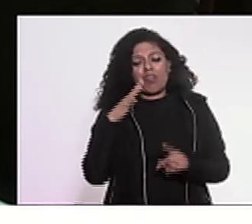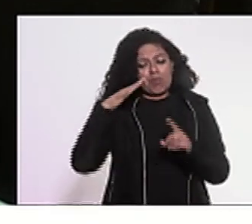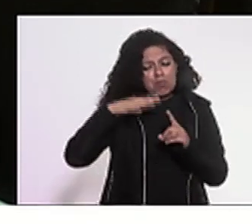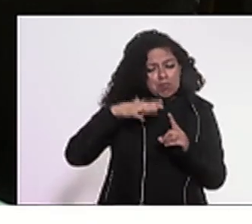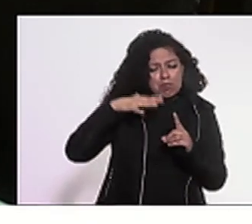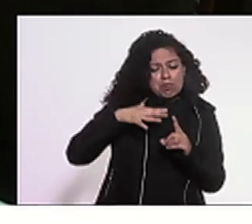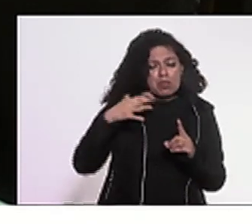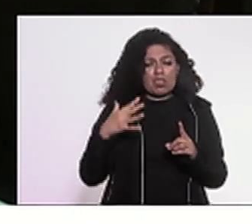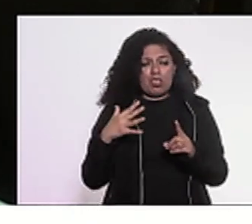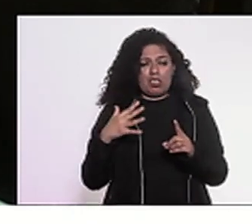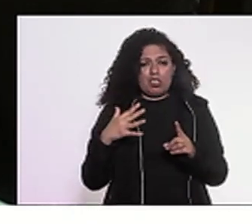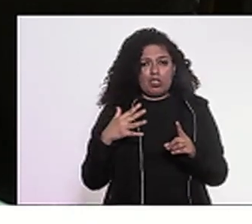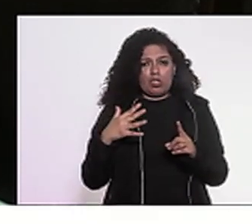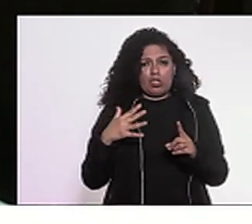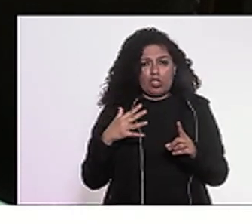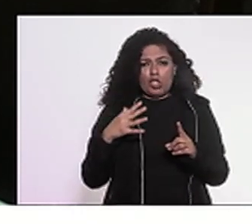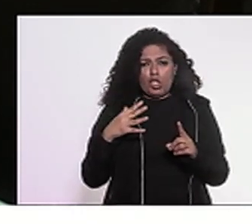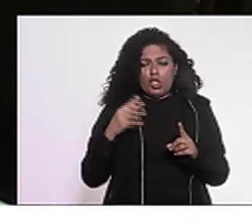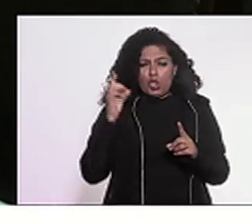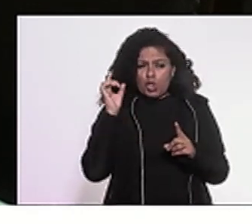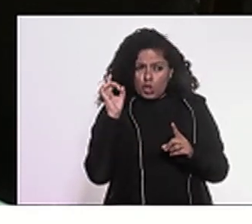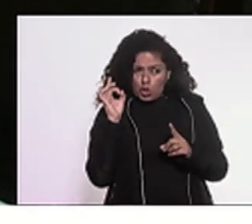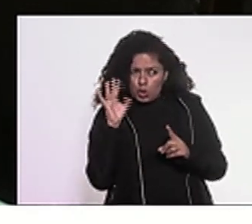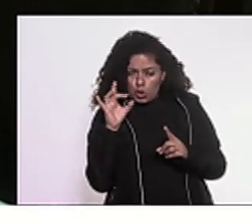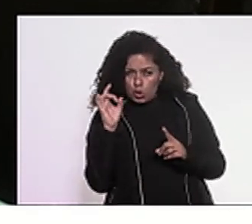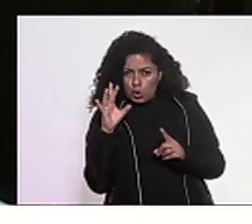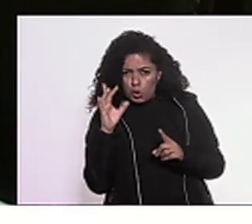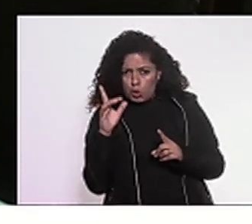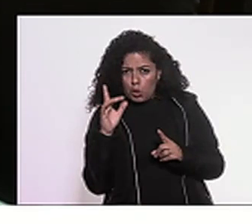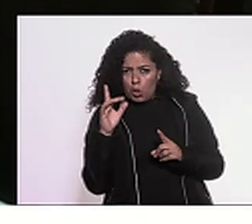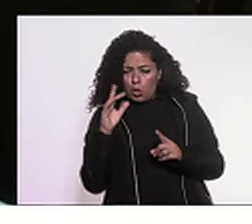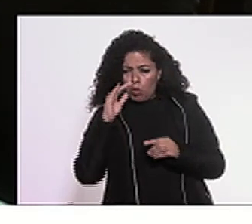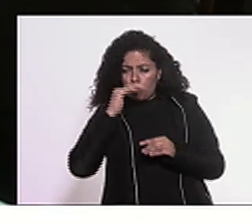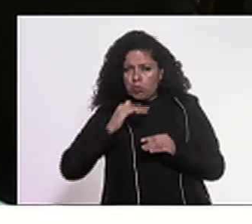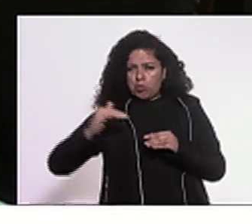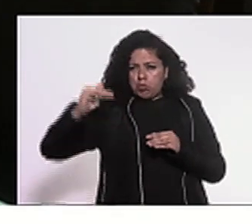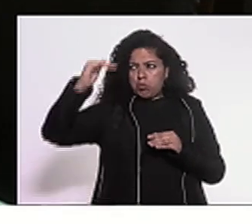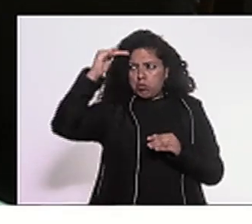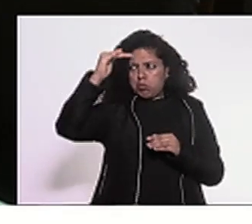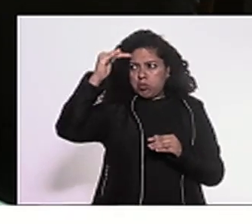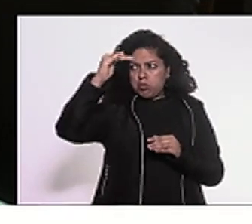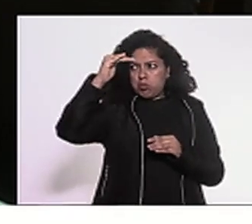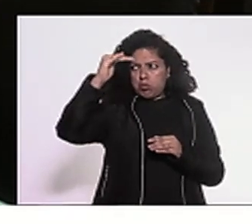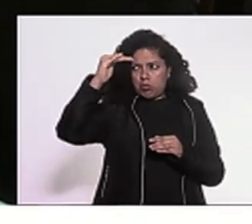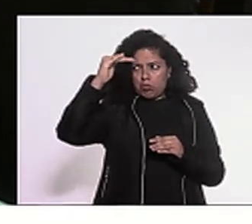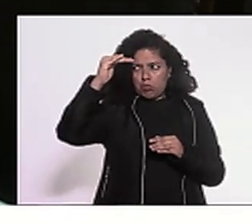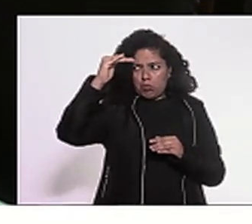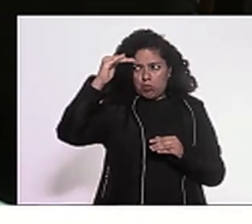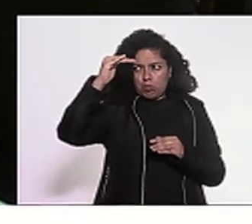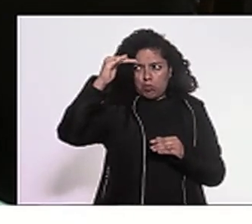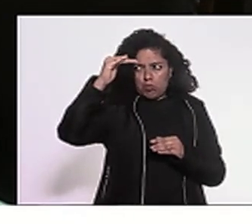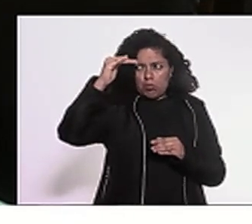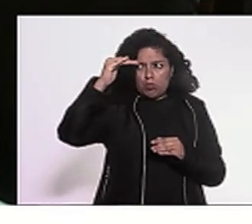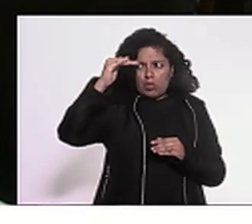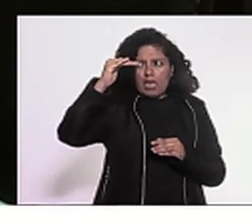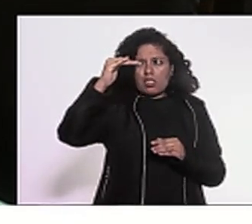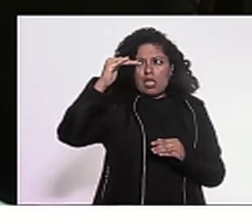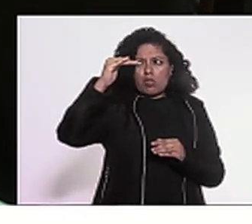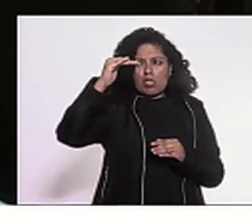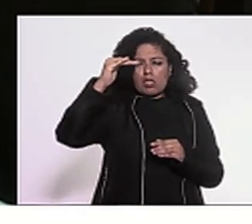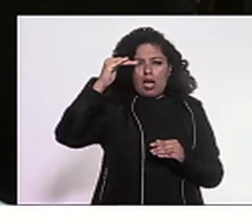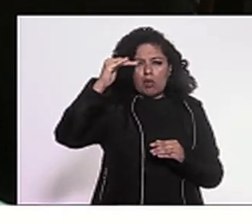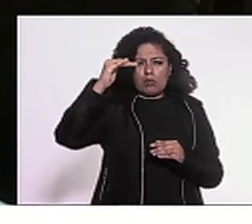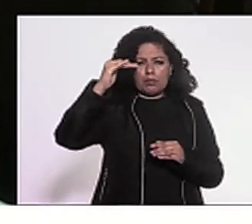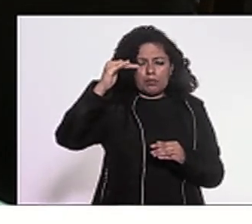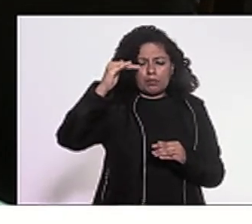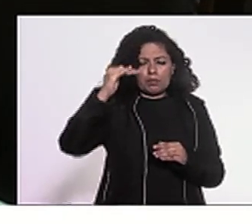de ambas as partes, não vem só, né, da hierarquia superior, mas ele também vem da